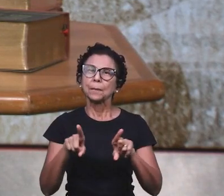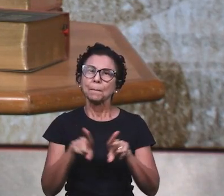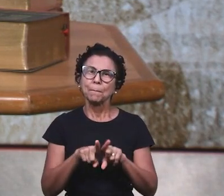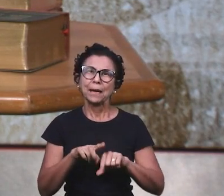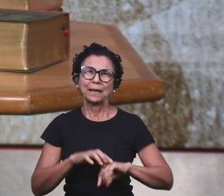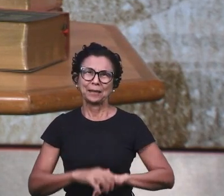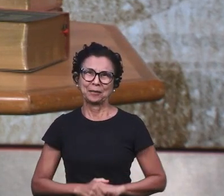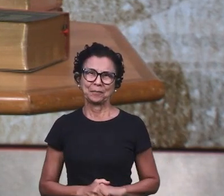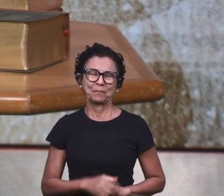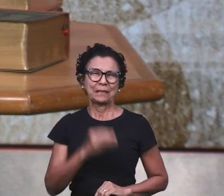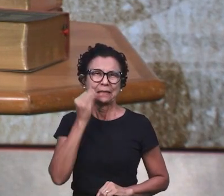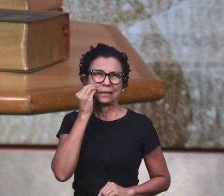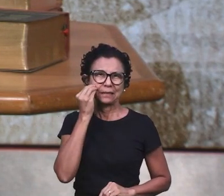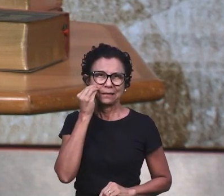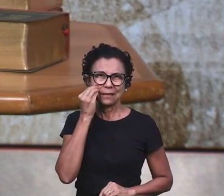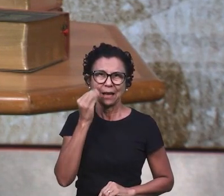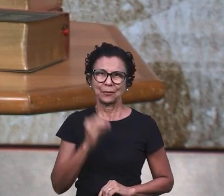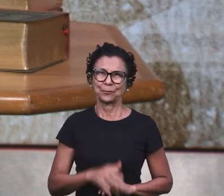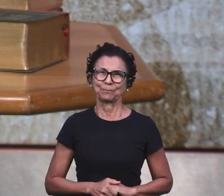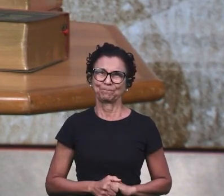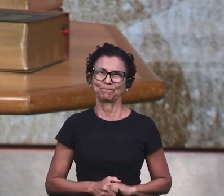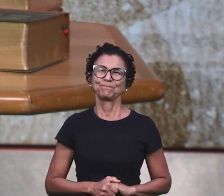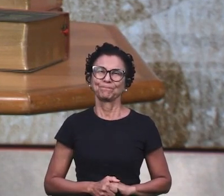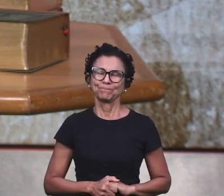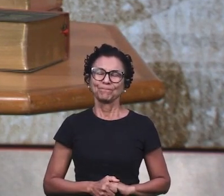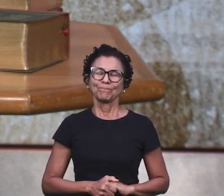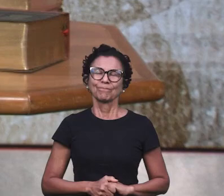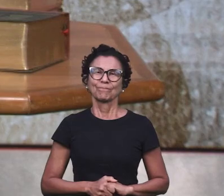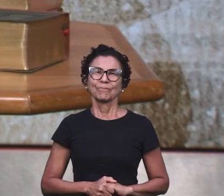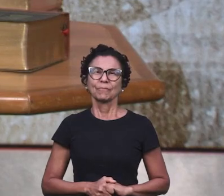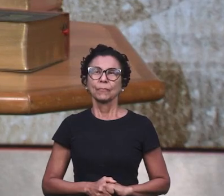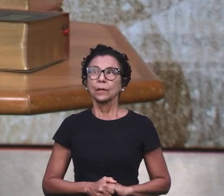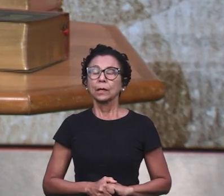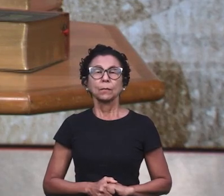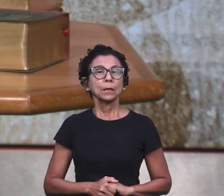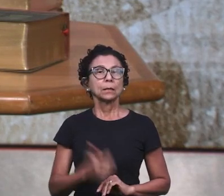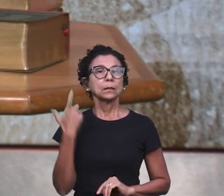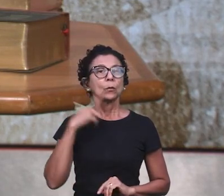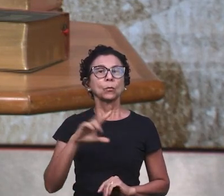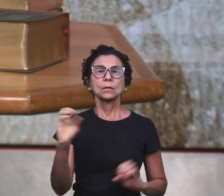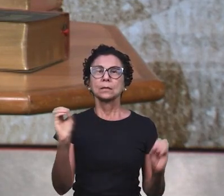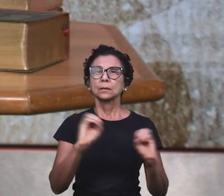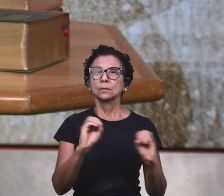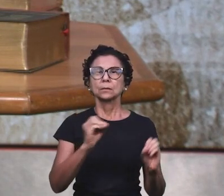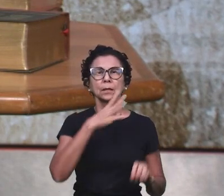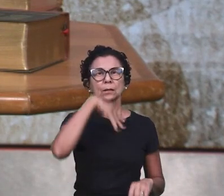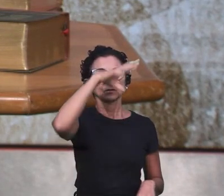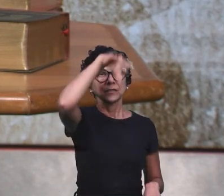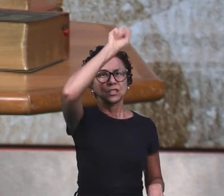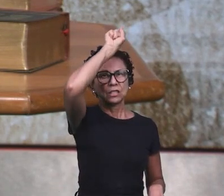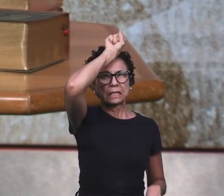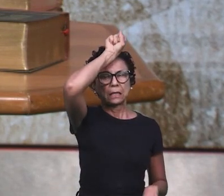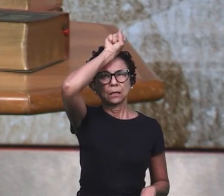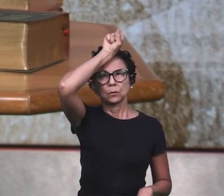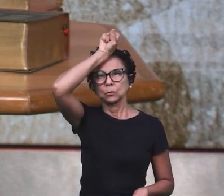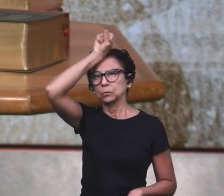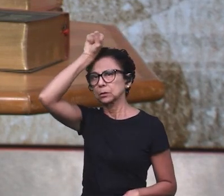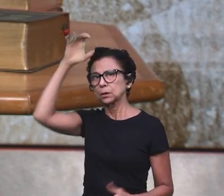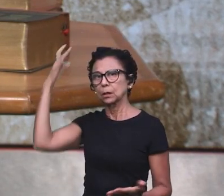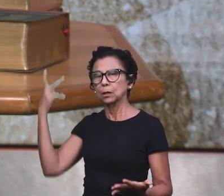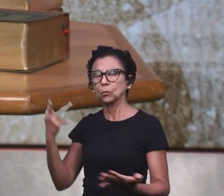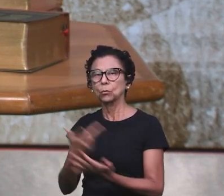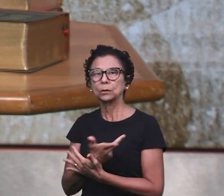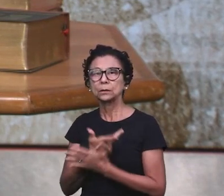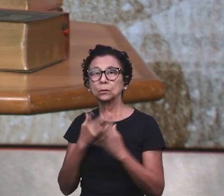mas não puderam. E havia piolhos nos homens e no gado. Então disseram